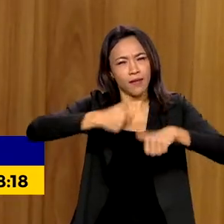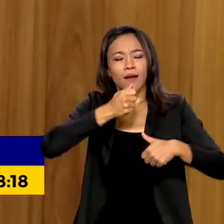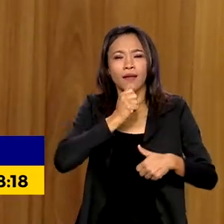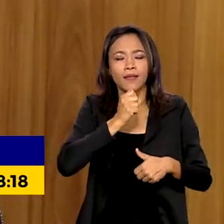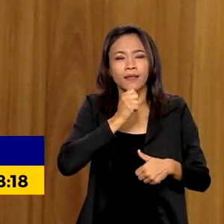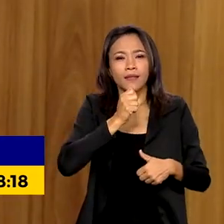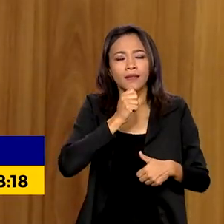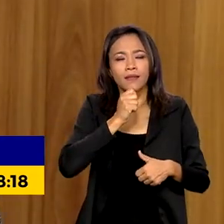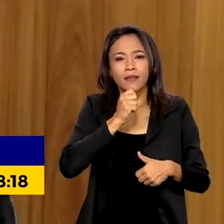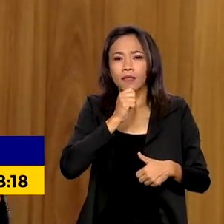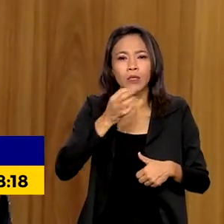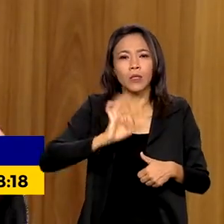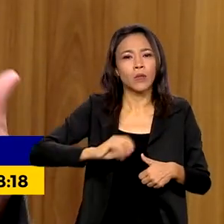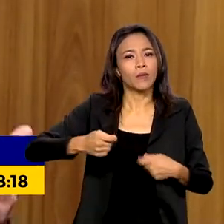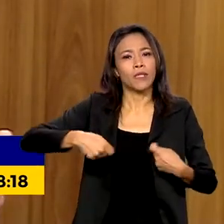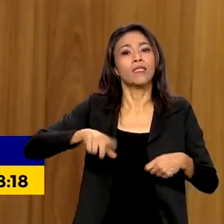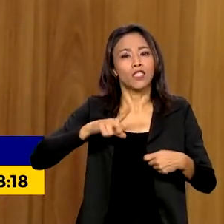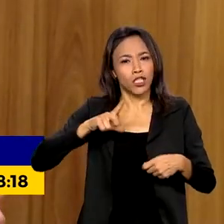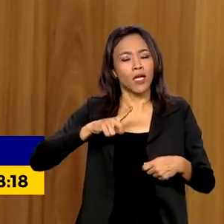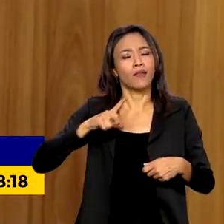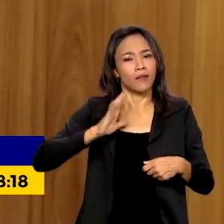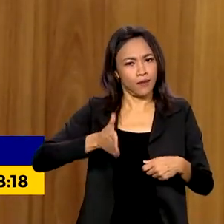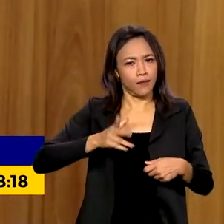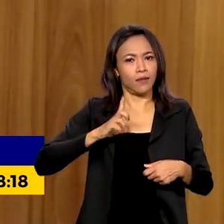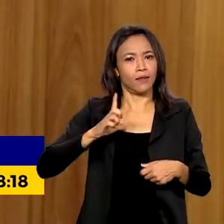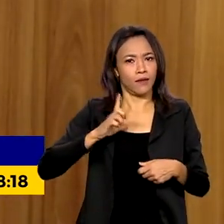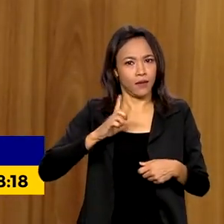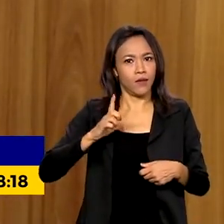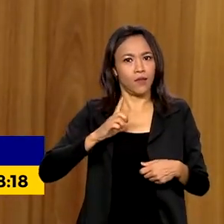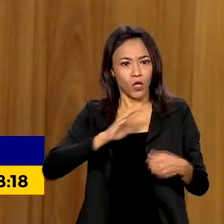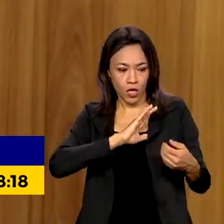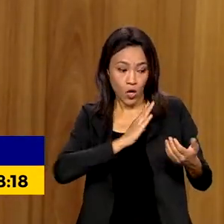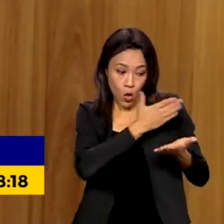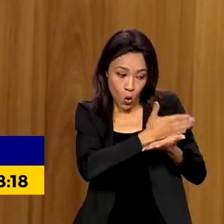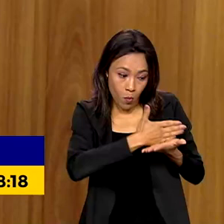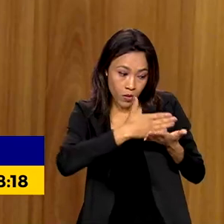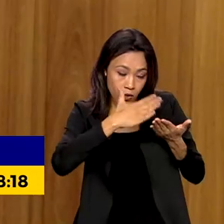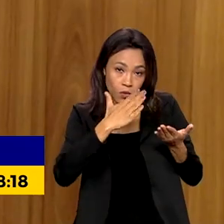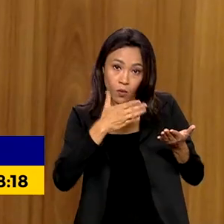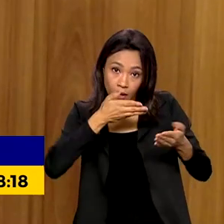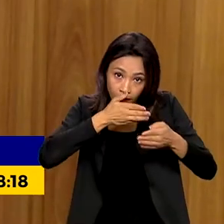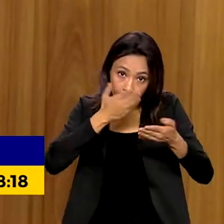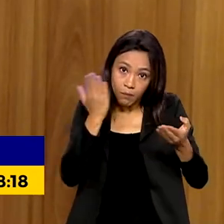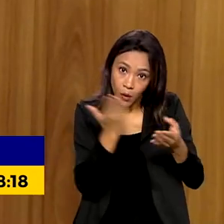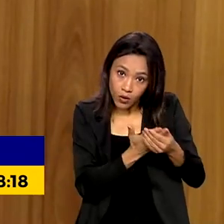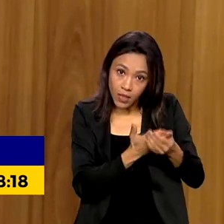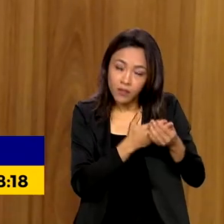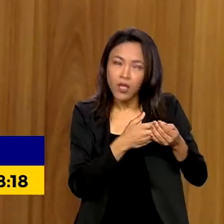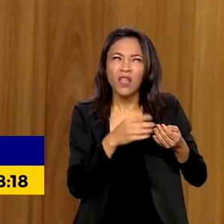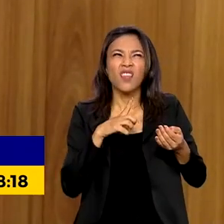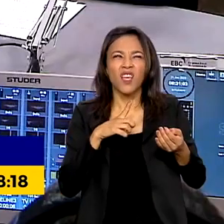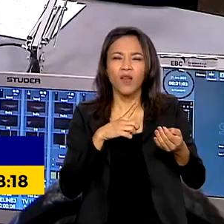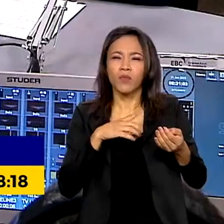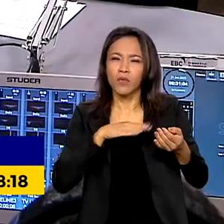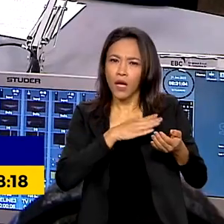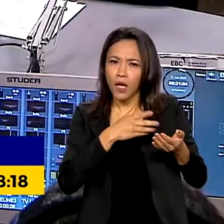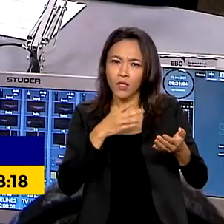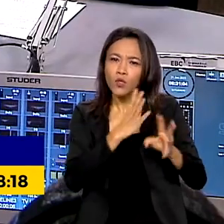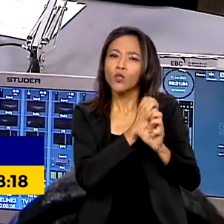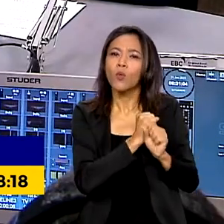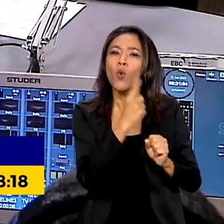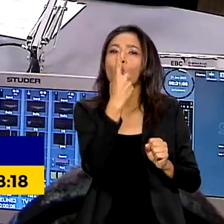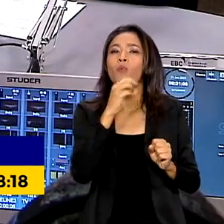porque essa avaliação nós temos à medida que o processo começa, de que nós temos 1 milhão de cirurgias a